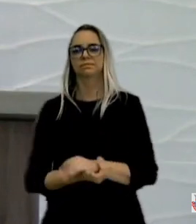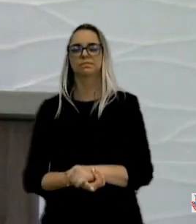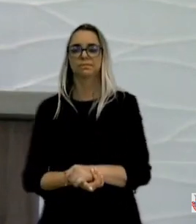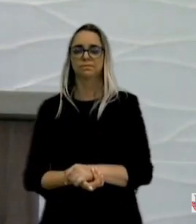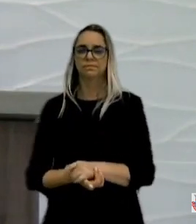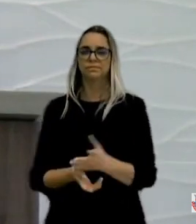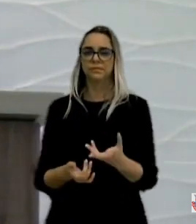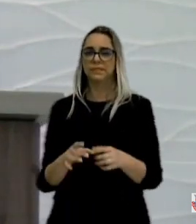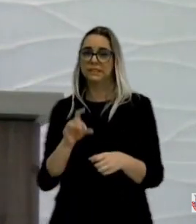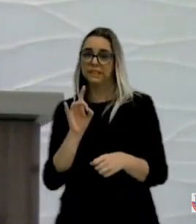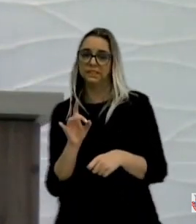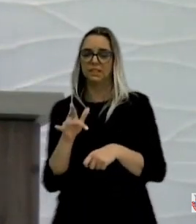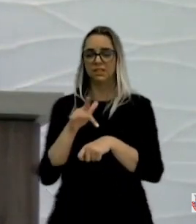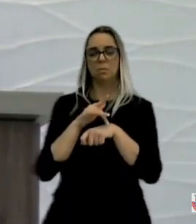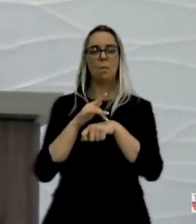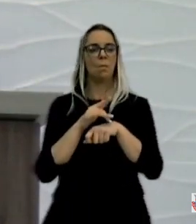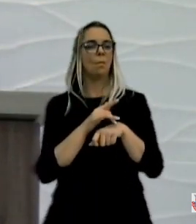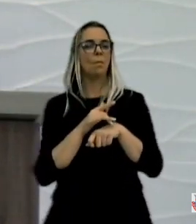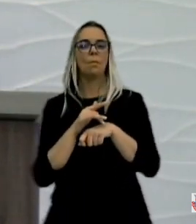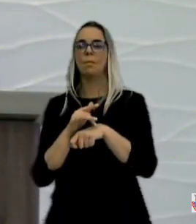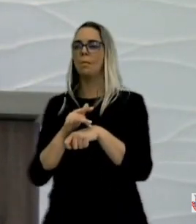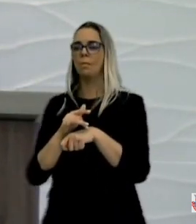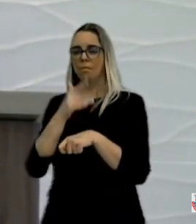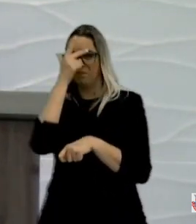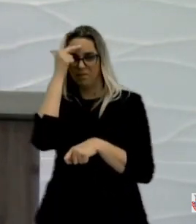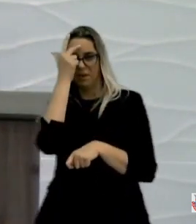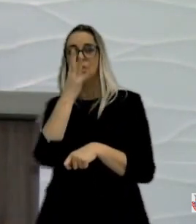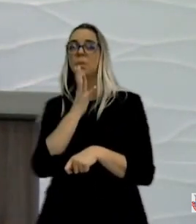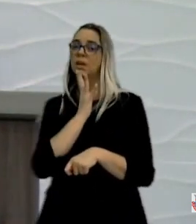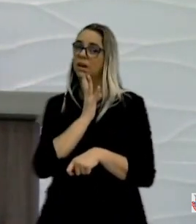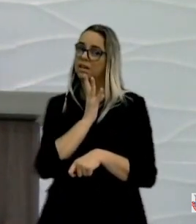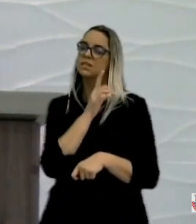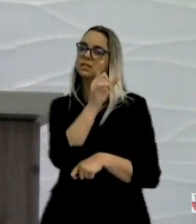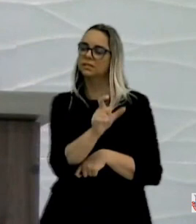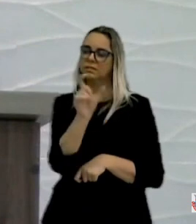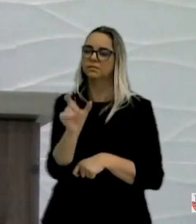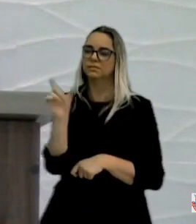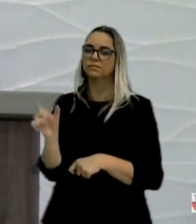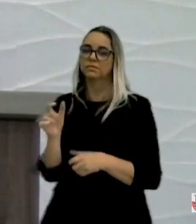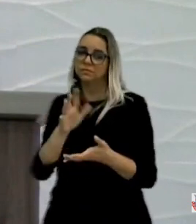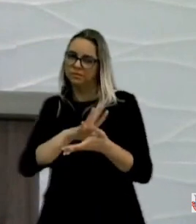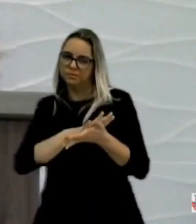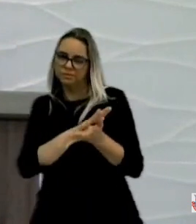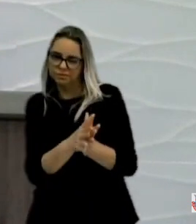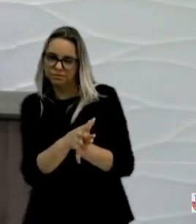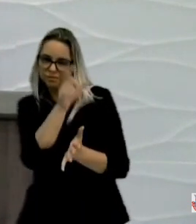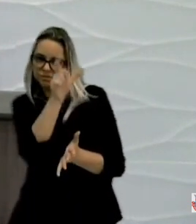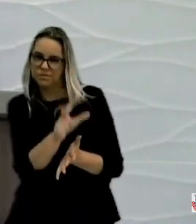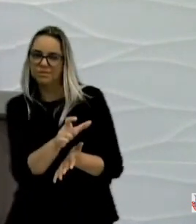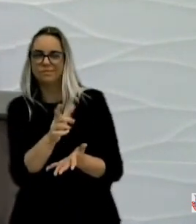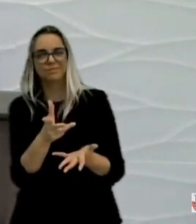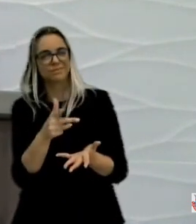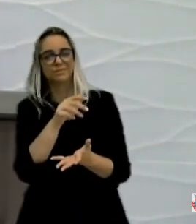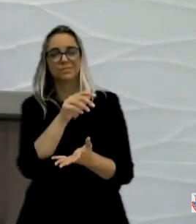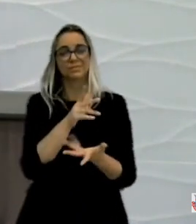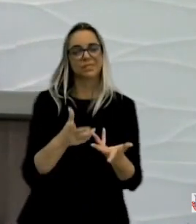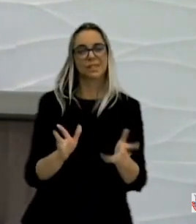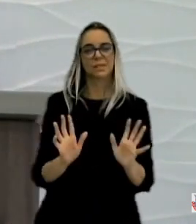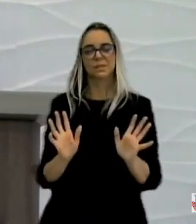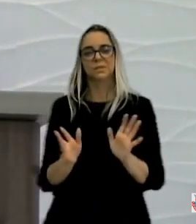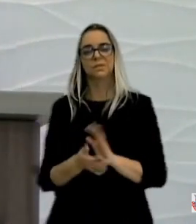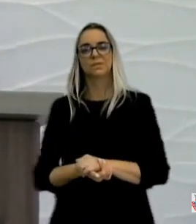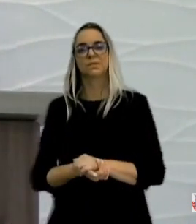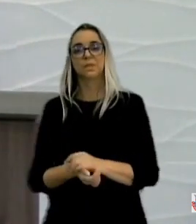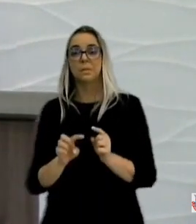dar uma de santo, que as pessoas conhecem cada um aqui, e querer denigrir a imagem de ninguém, nem de A, nem de B, mas